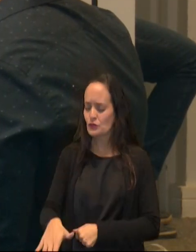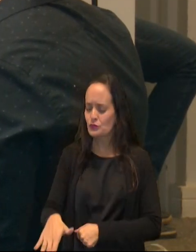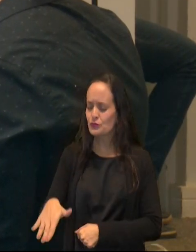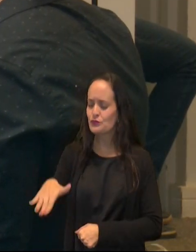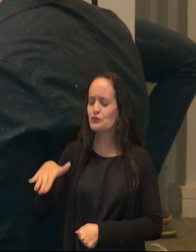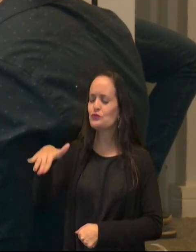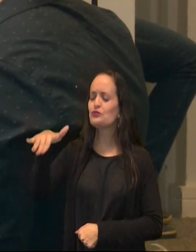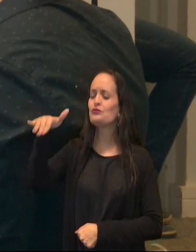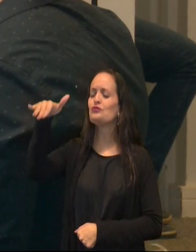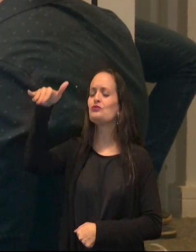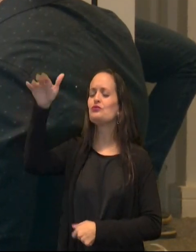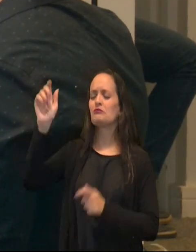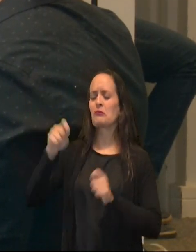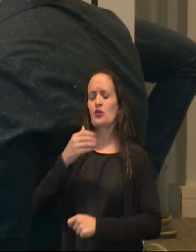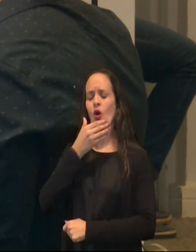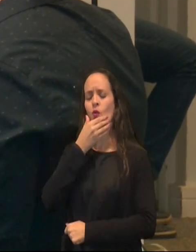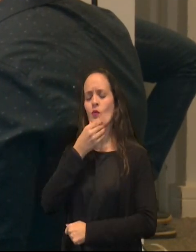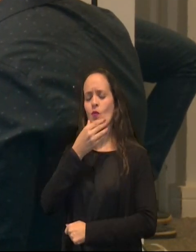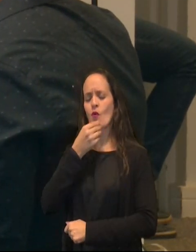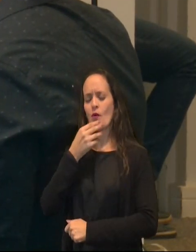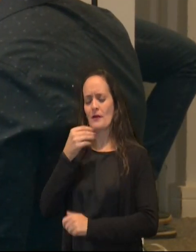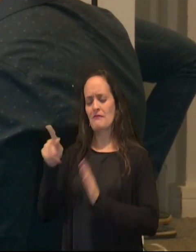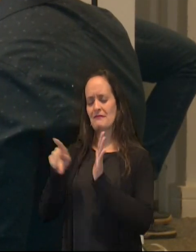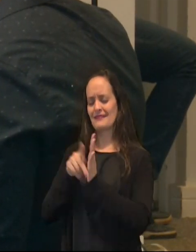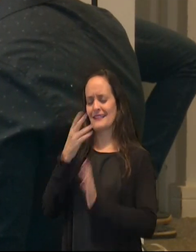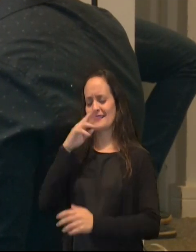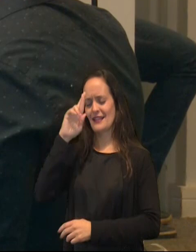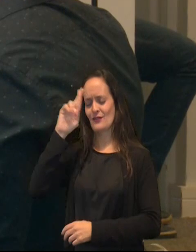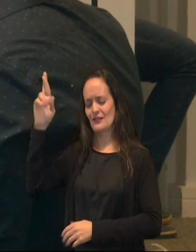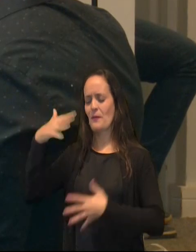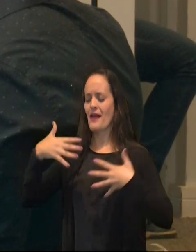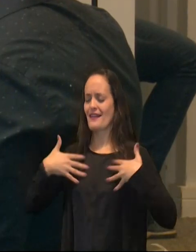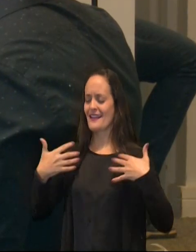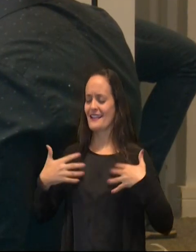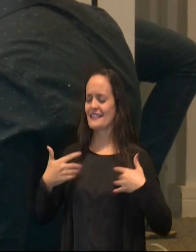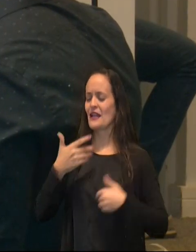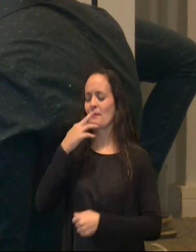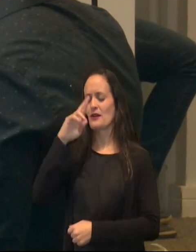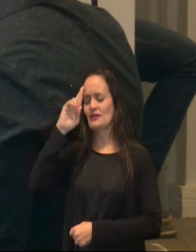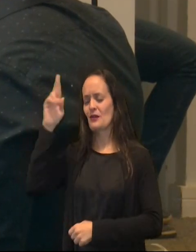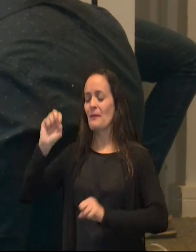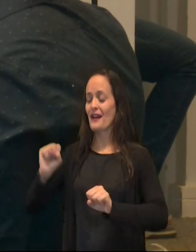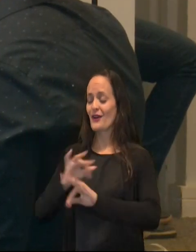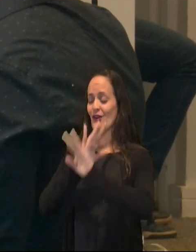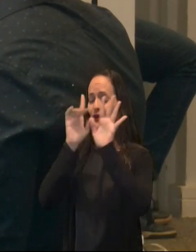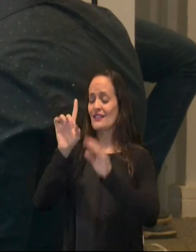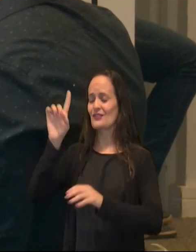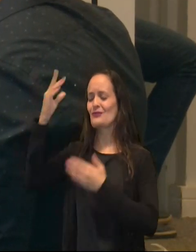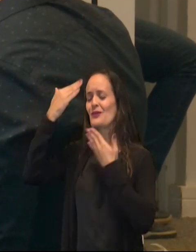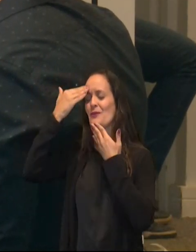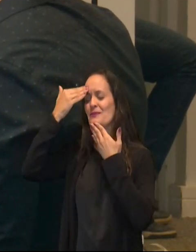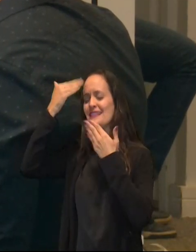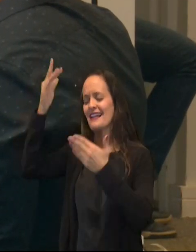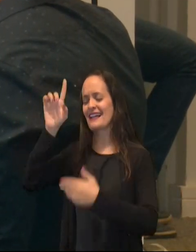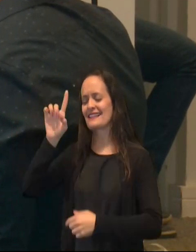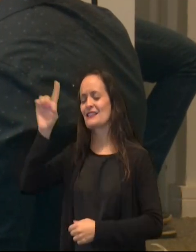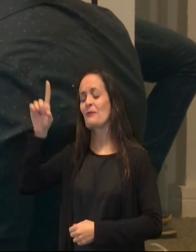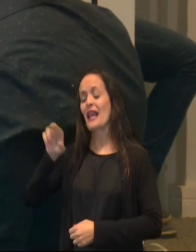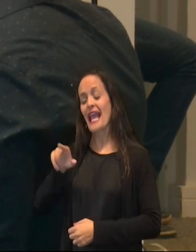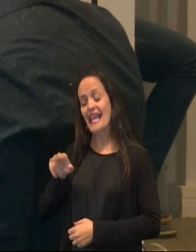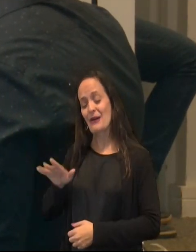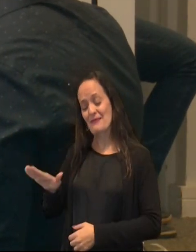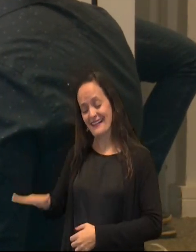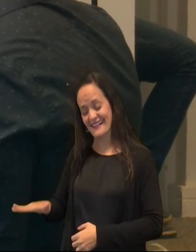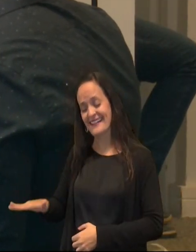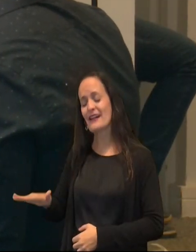e se torne um grande homem para a alegria desta família e para a glória de Deus. Obrigado pela sua irmãzinha que orou